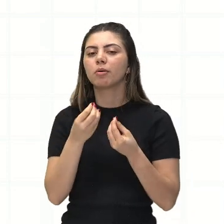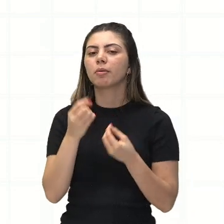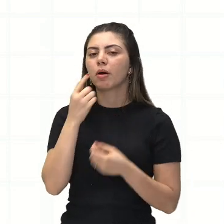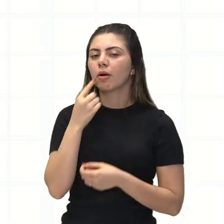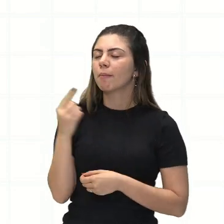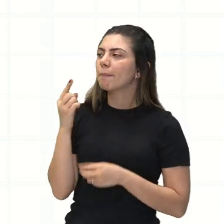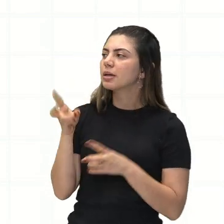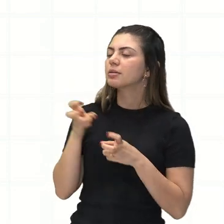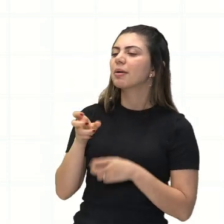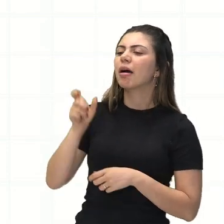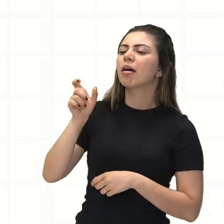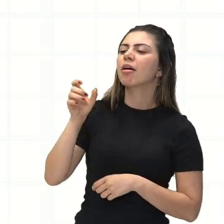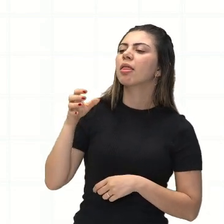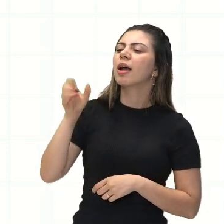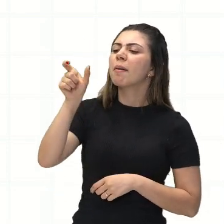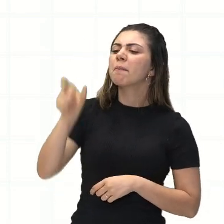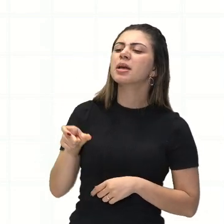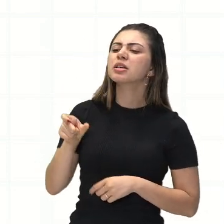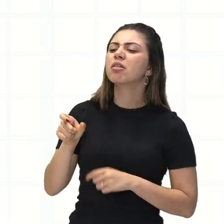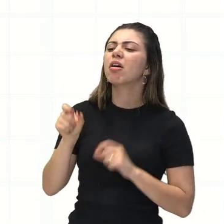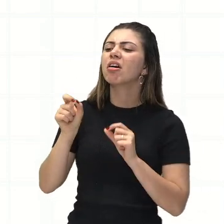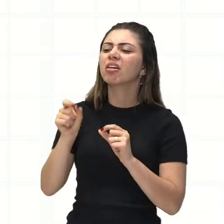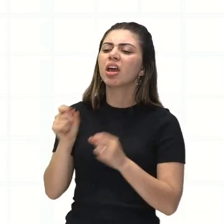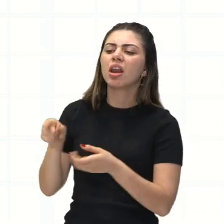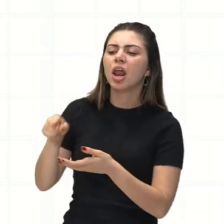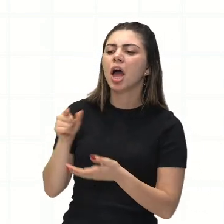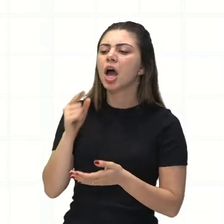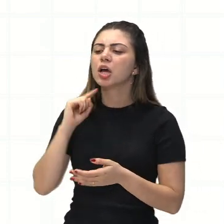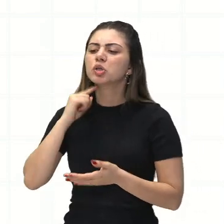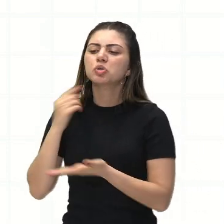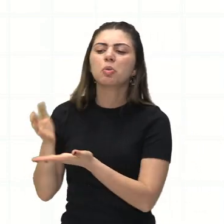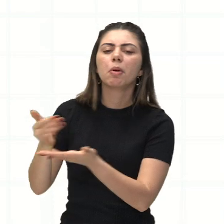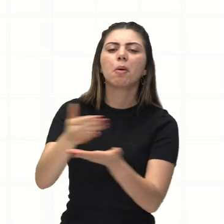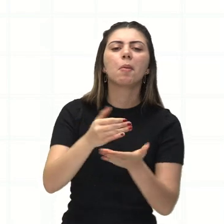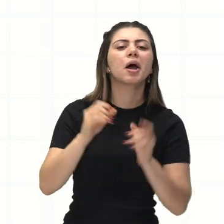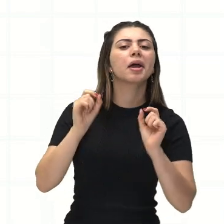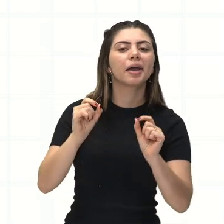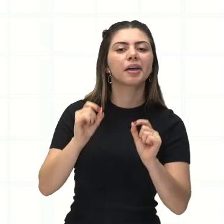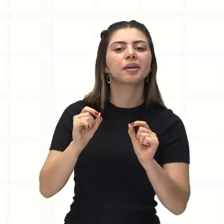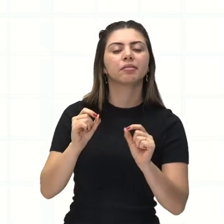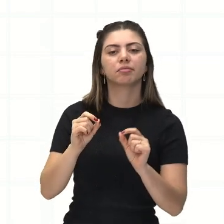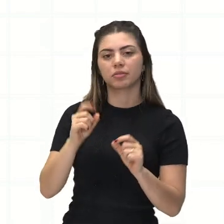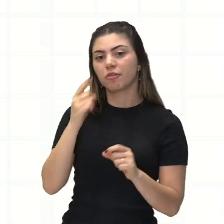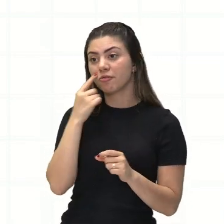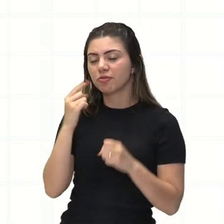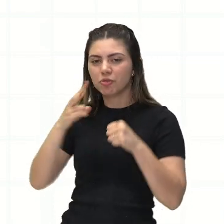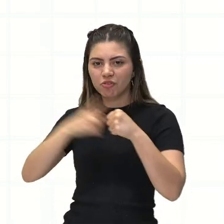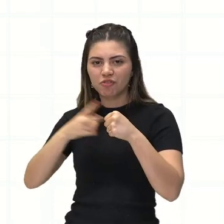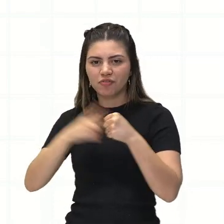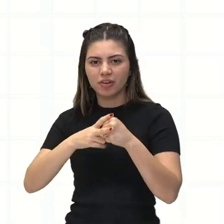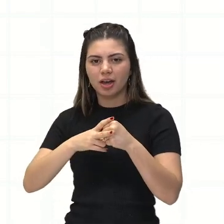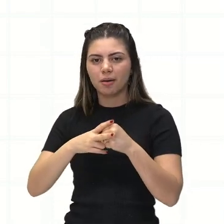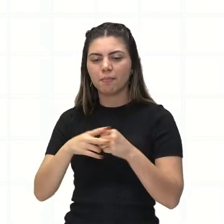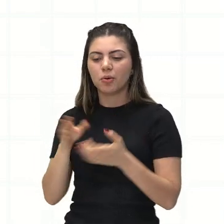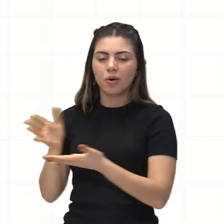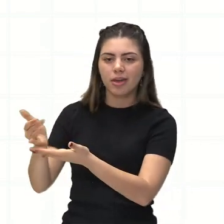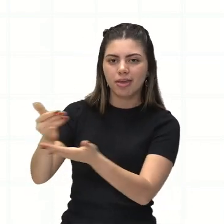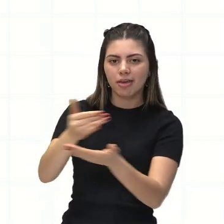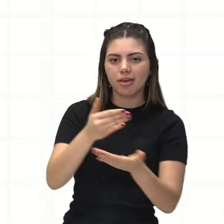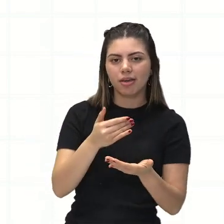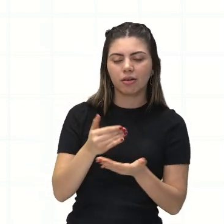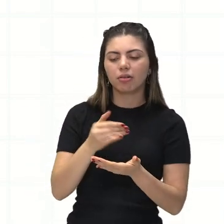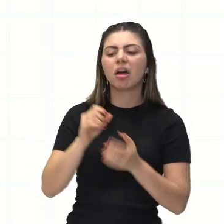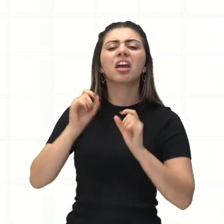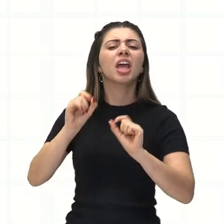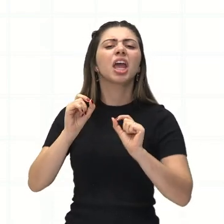quem recolheu o lixo na praia? Identifiquei o meu verbo, recolher, que é a minha ação. Aí eu vou perguntar quem recolheu o lixo da praia?